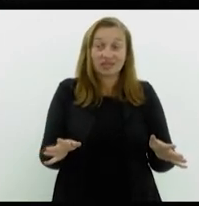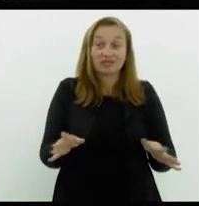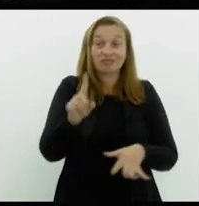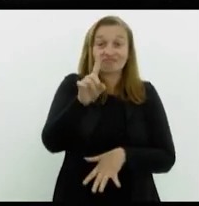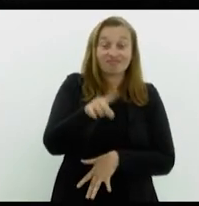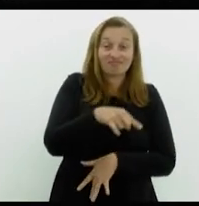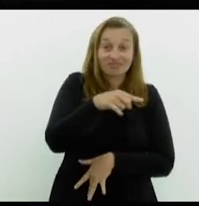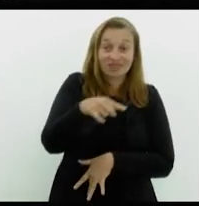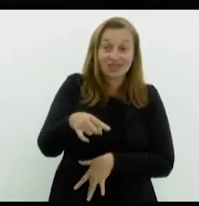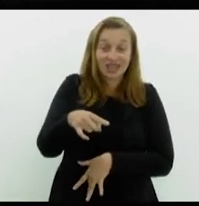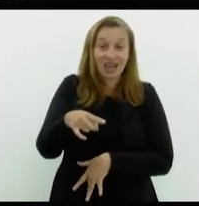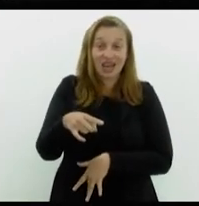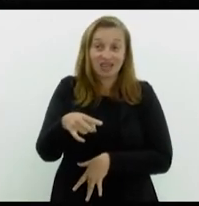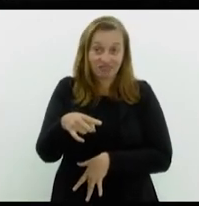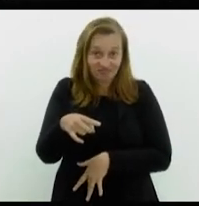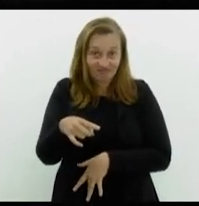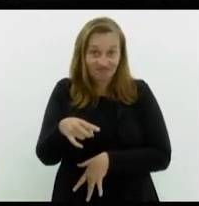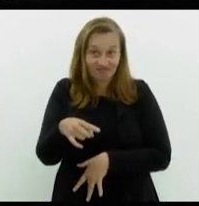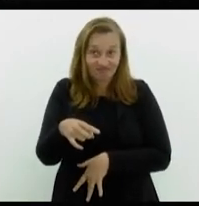recusados, negados,